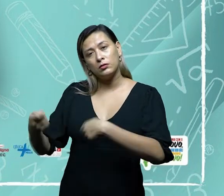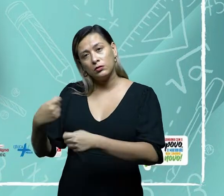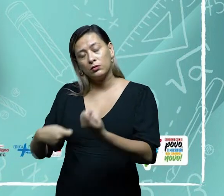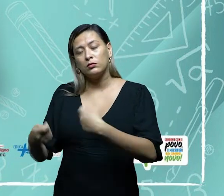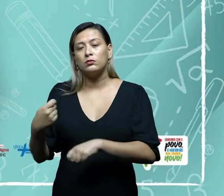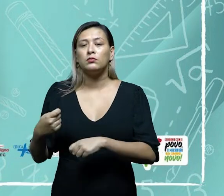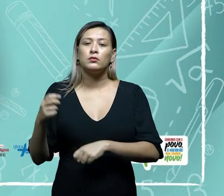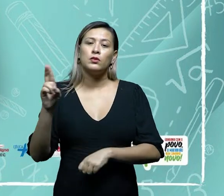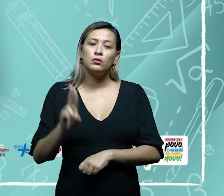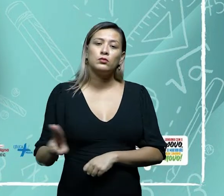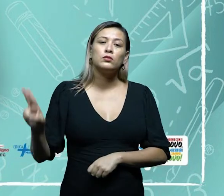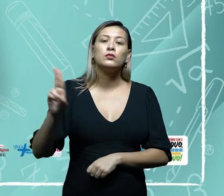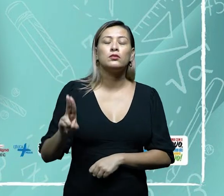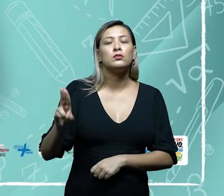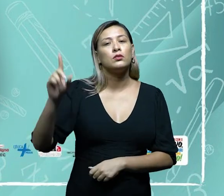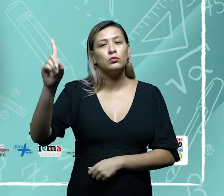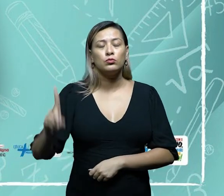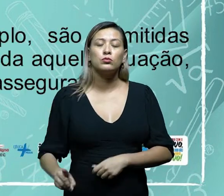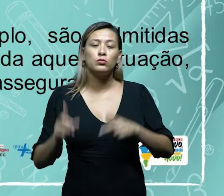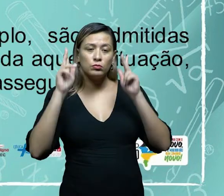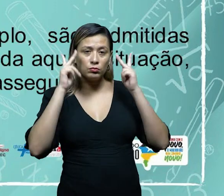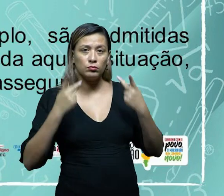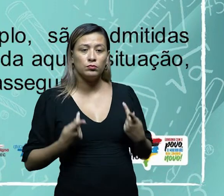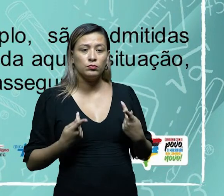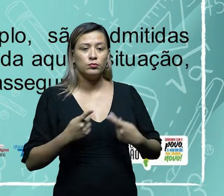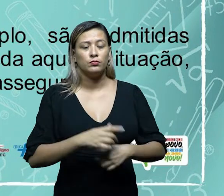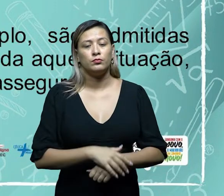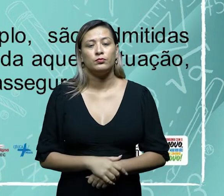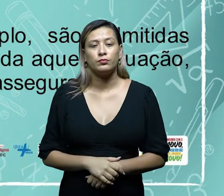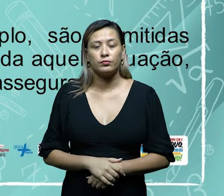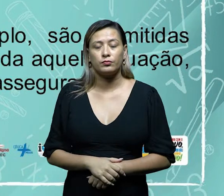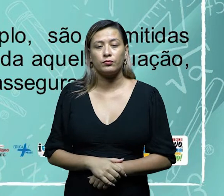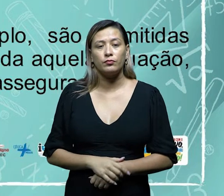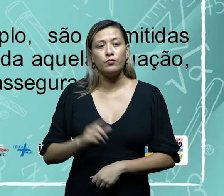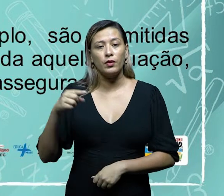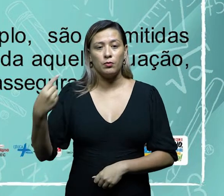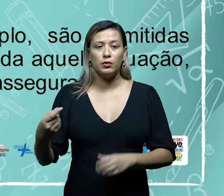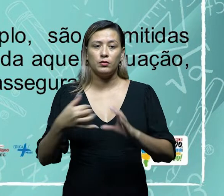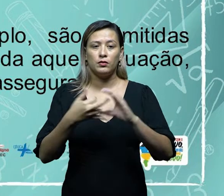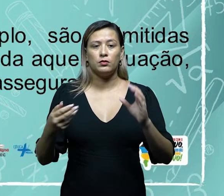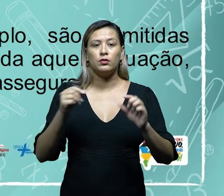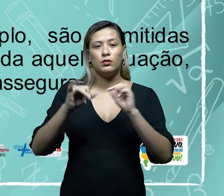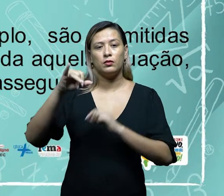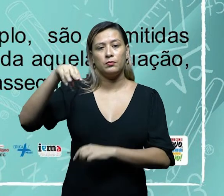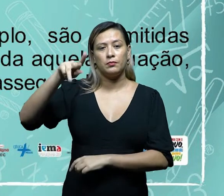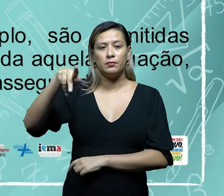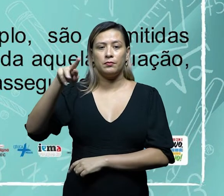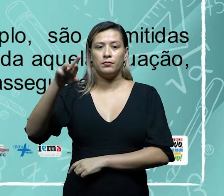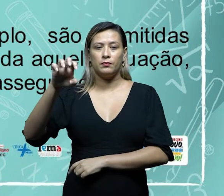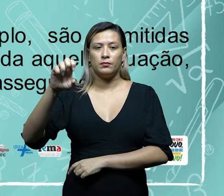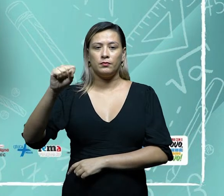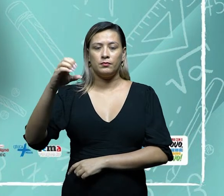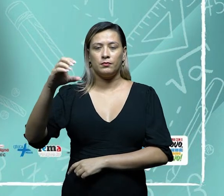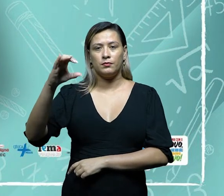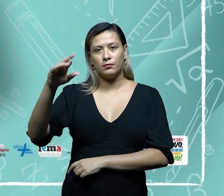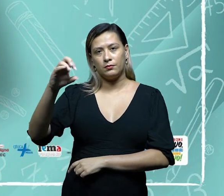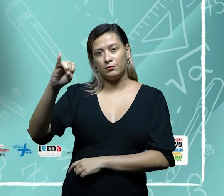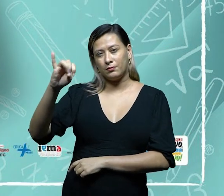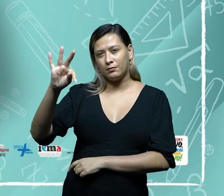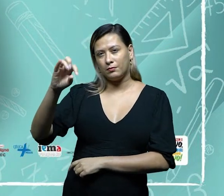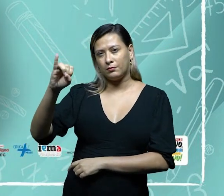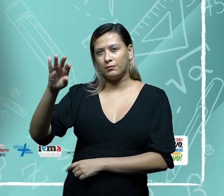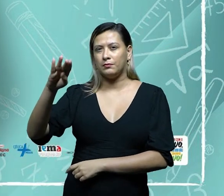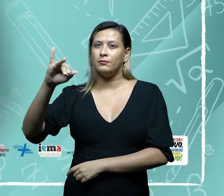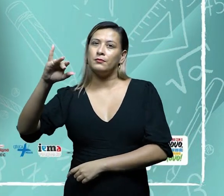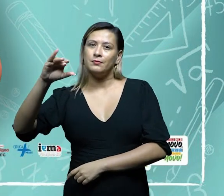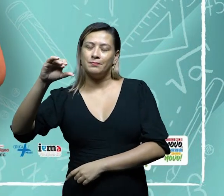né, utilizando-se daquele direito humano. Nossa próxima característica aqui é a imprescritibilidade, né, onde